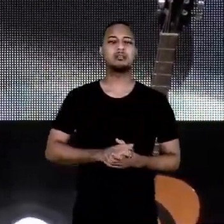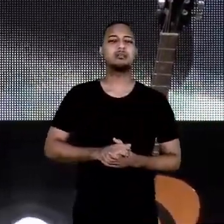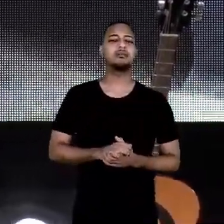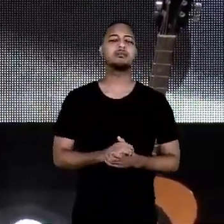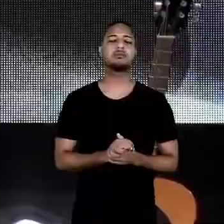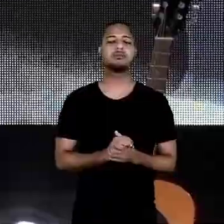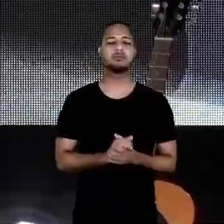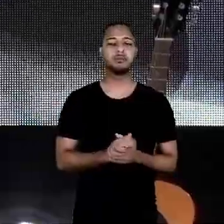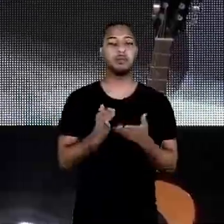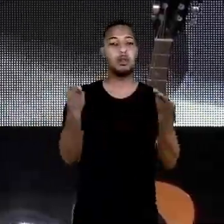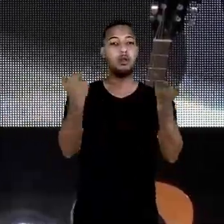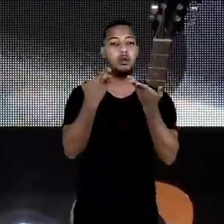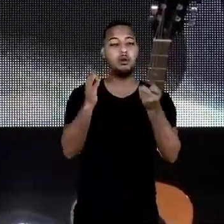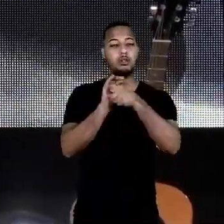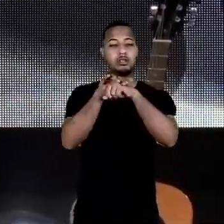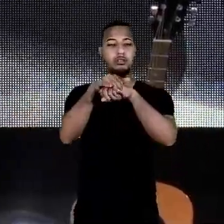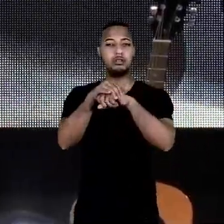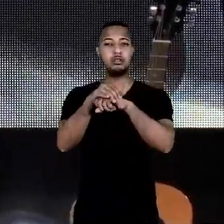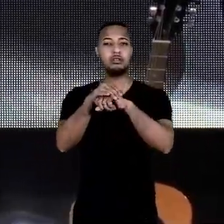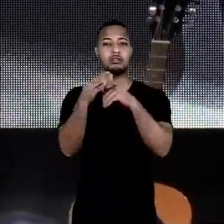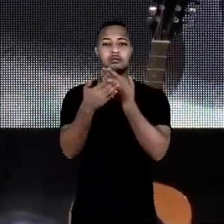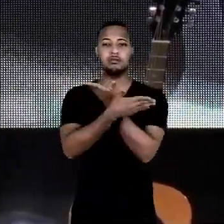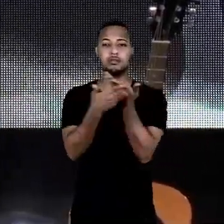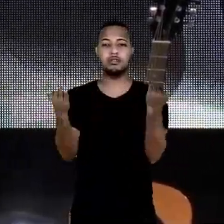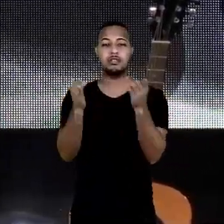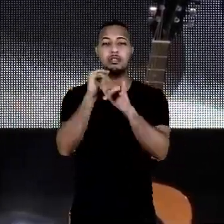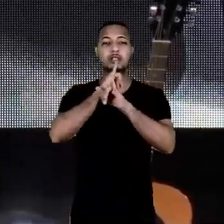hoje à noite, de você dizer assim: Deus,